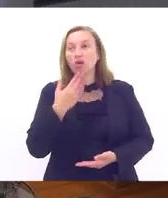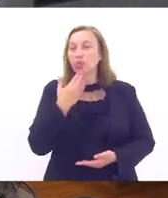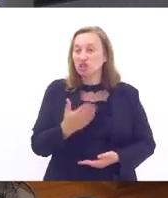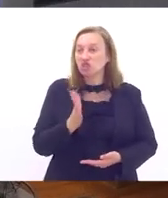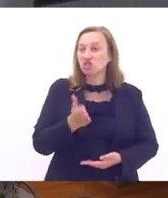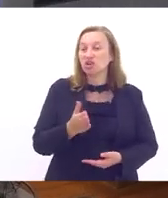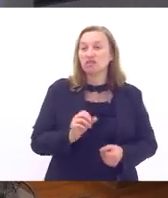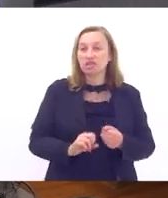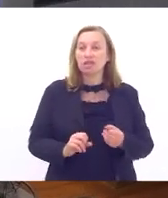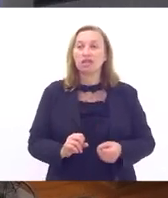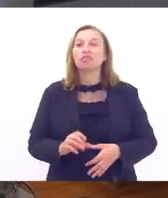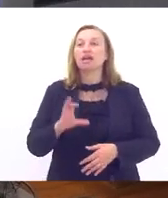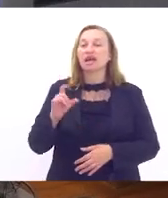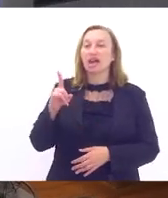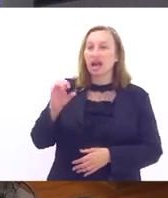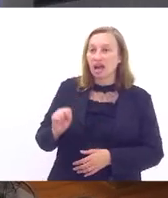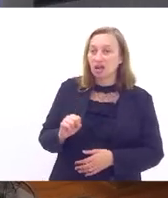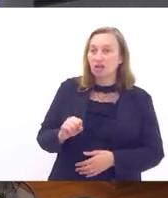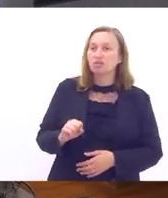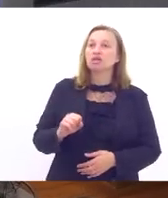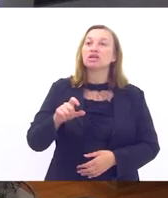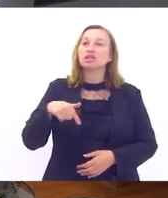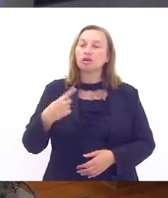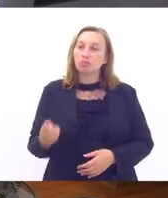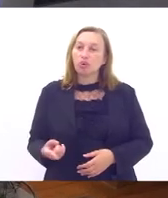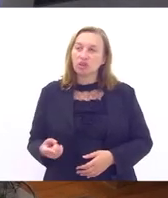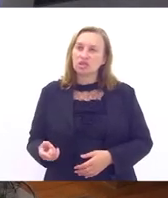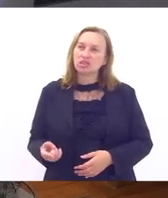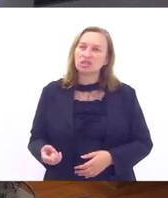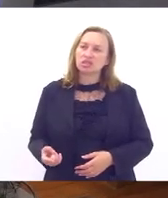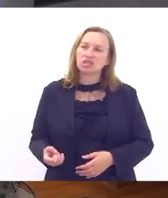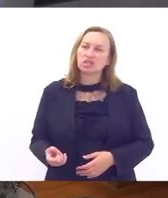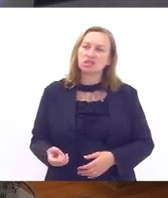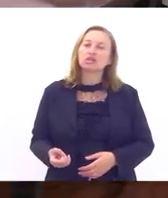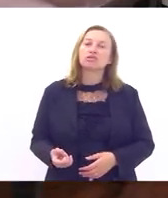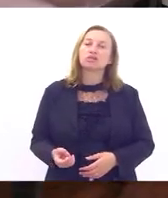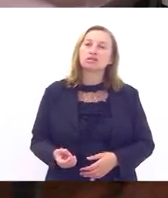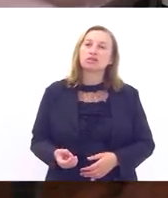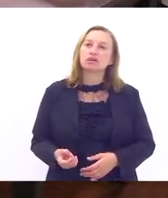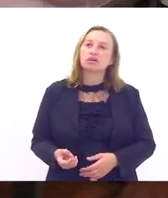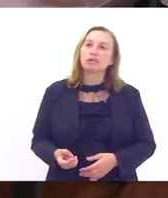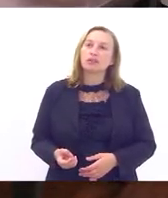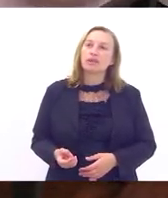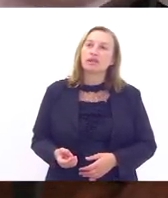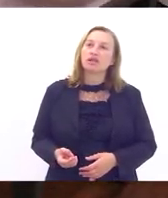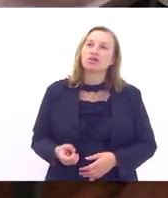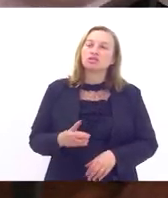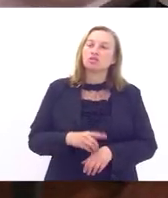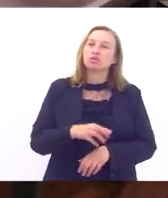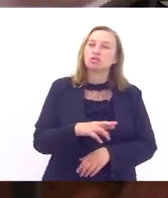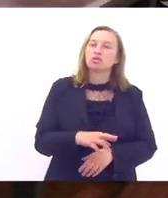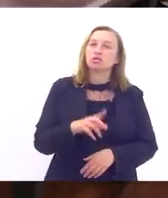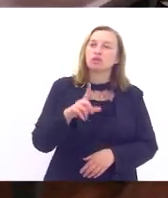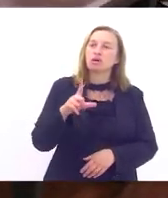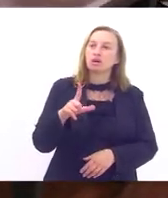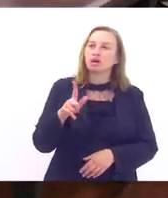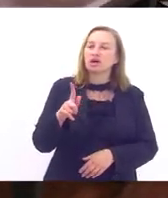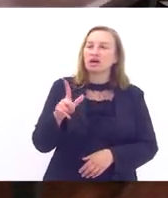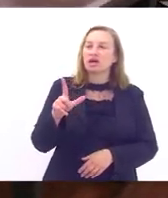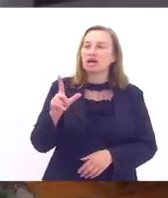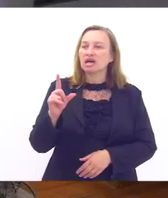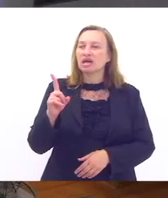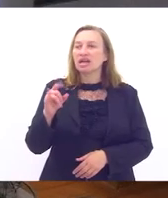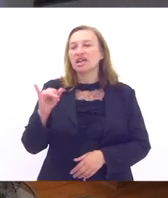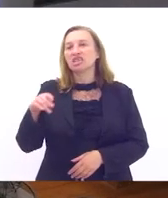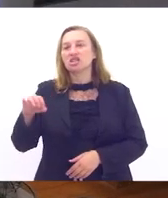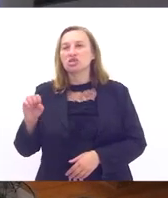feito ao Carlos. Carlos Baziga, em seguida... Sim. Em seguida, doutor Gleidson. Bom,